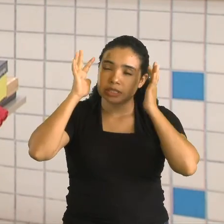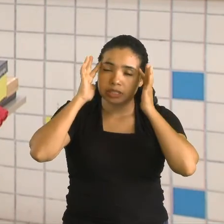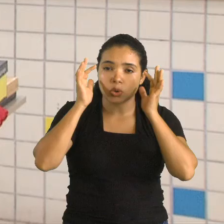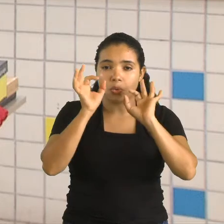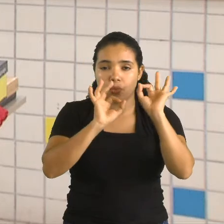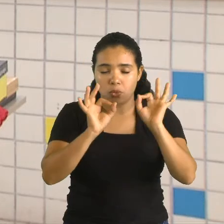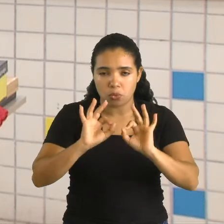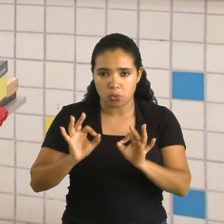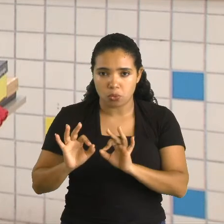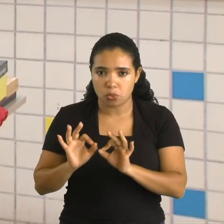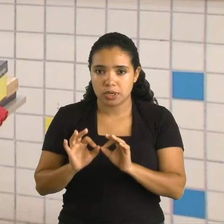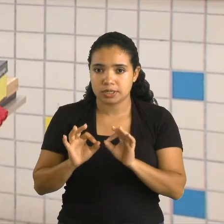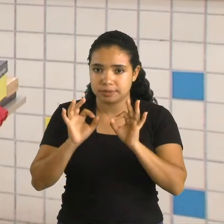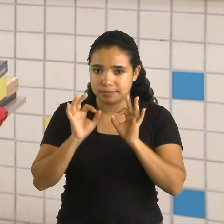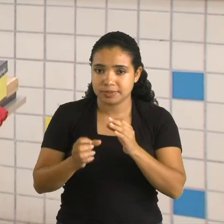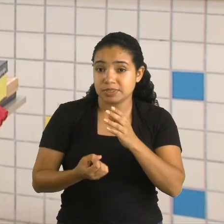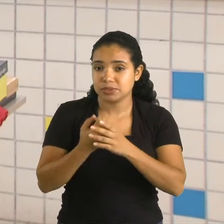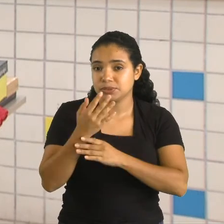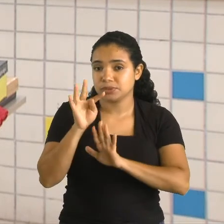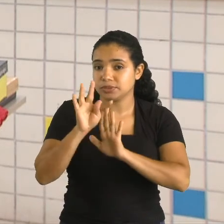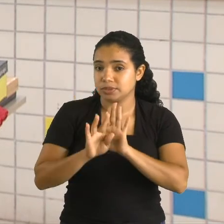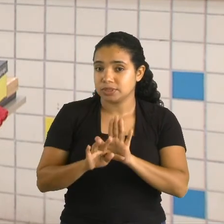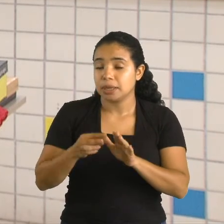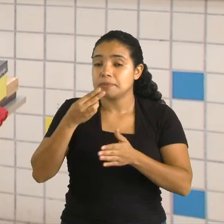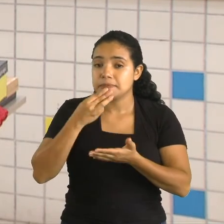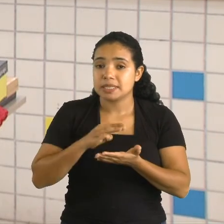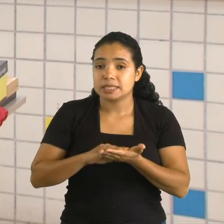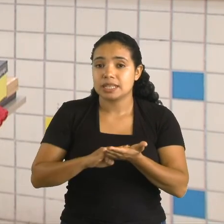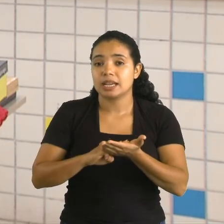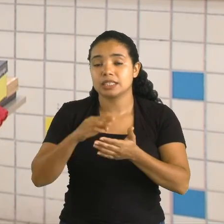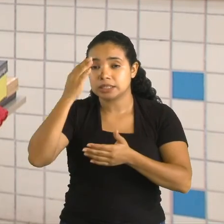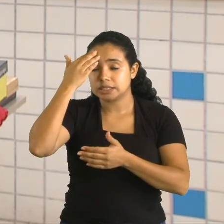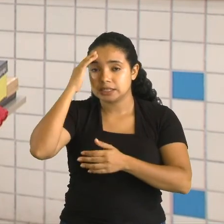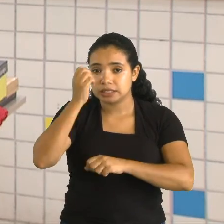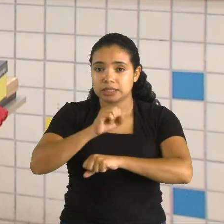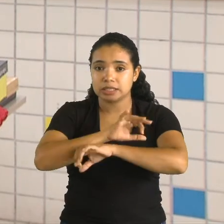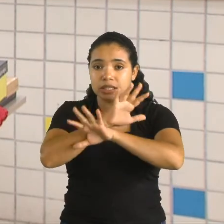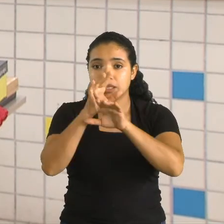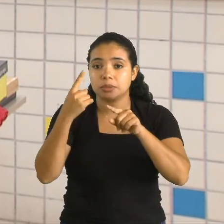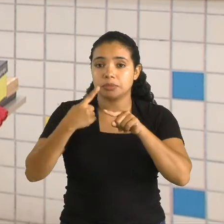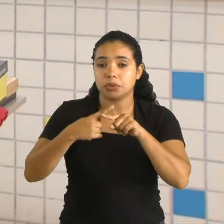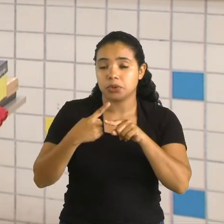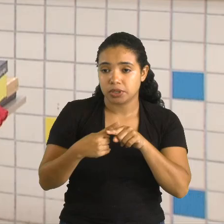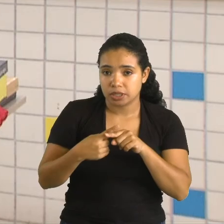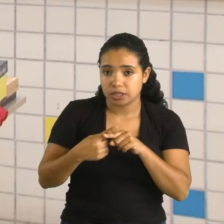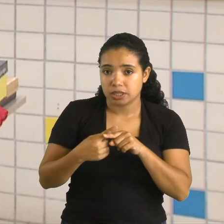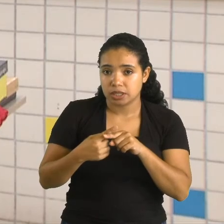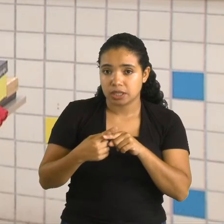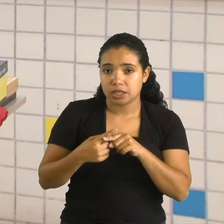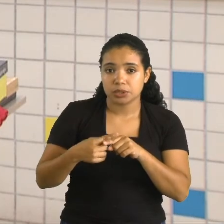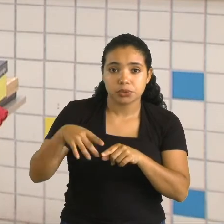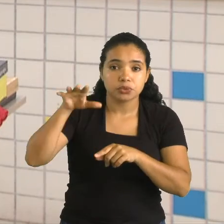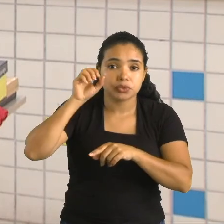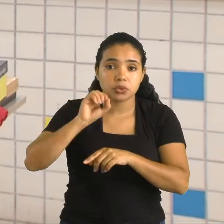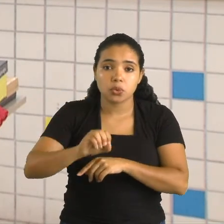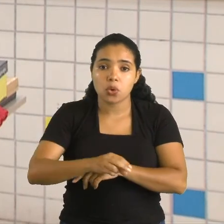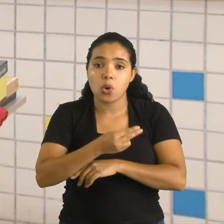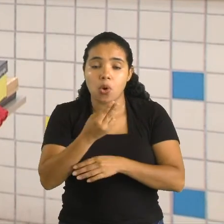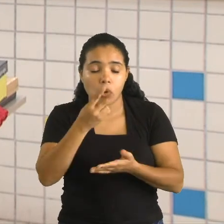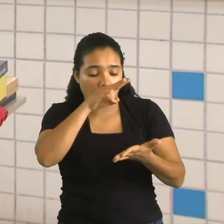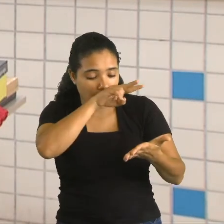elaborou, do jeito que você produziu. E a mensagem vai ser entendida por quem está ouvindo ou mesmo por quem está